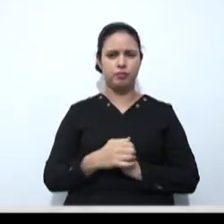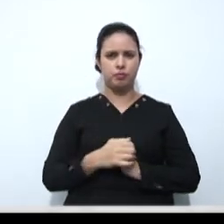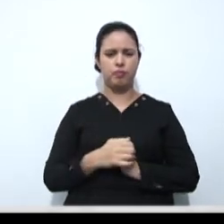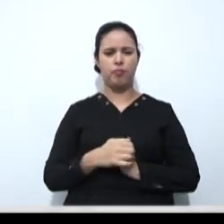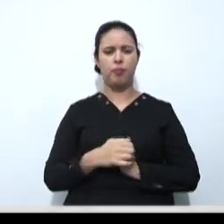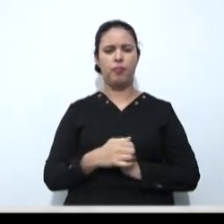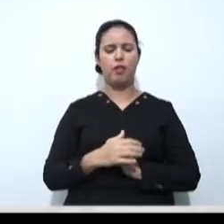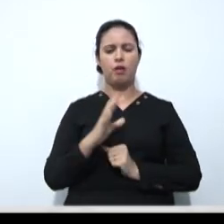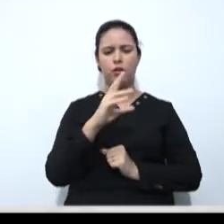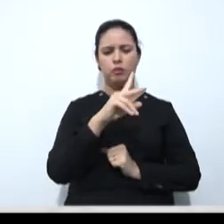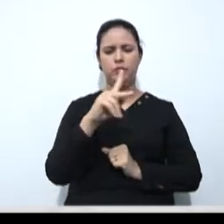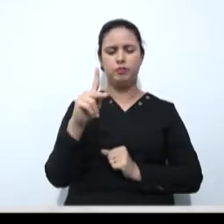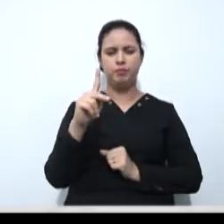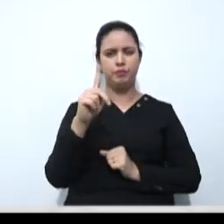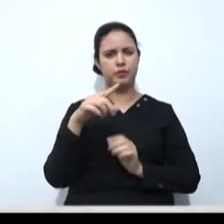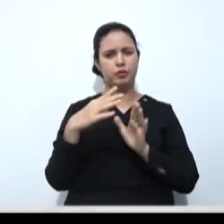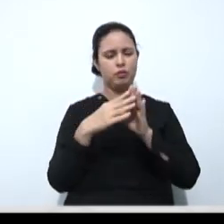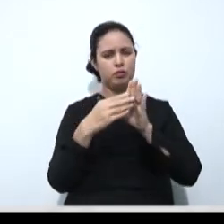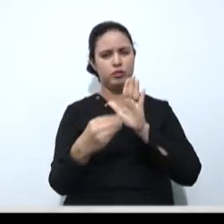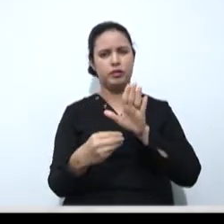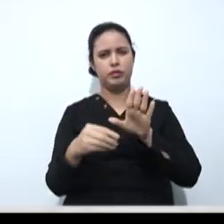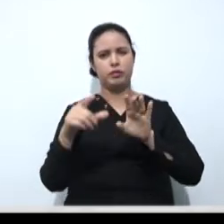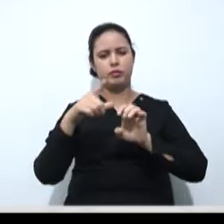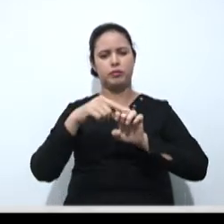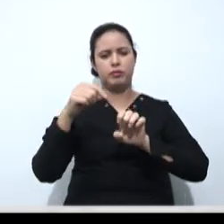como modelo empreendedor, mostra-se